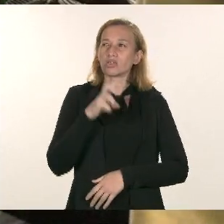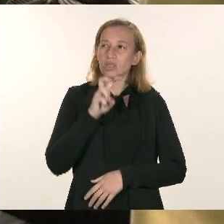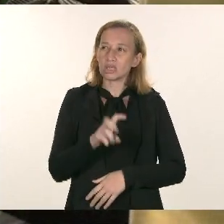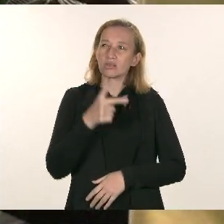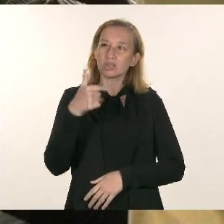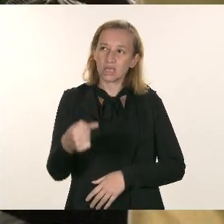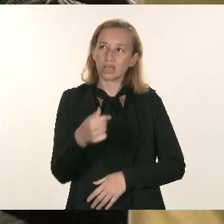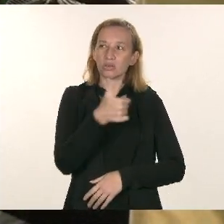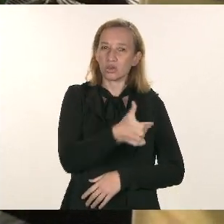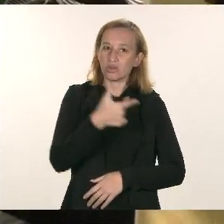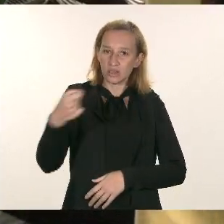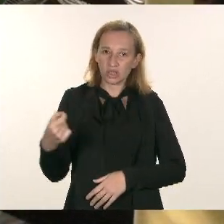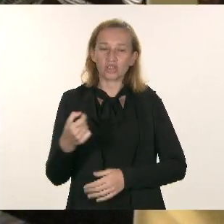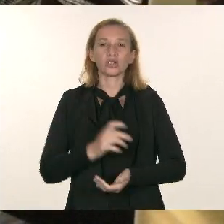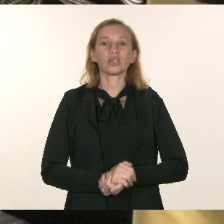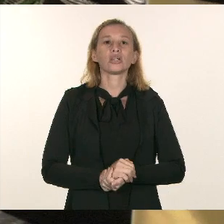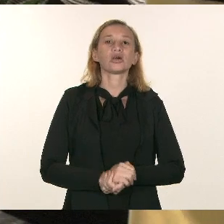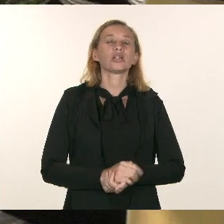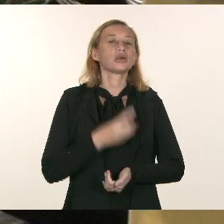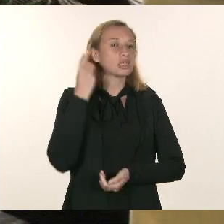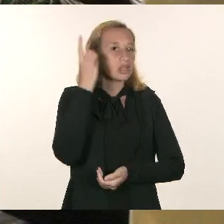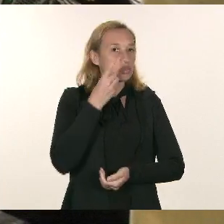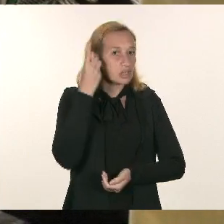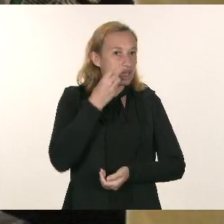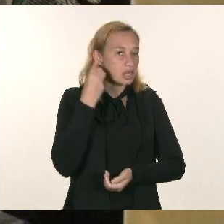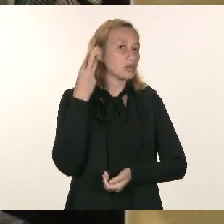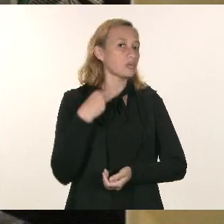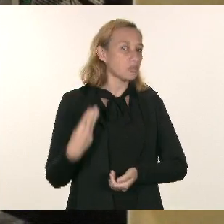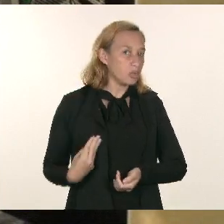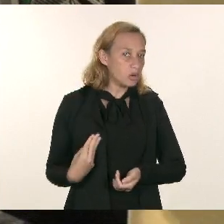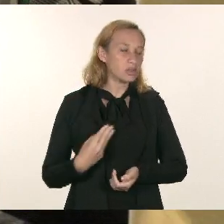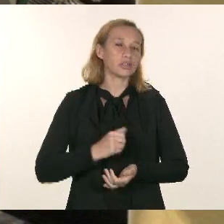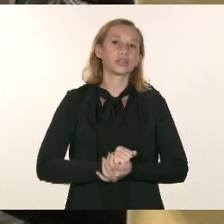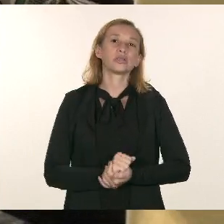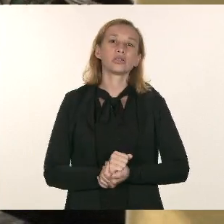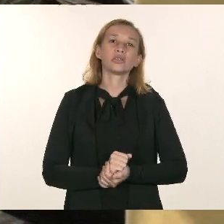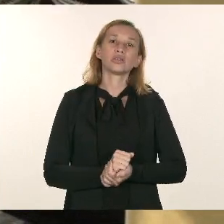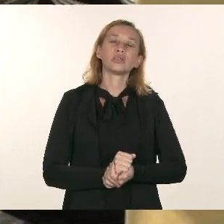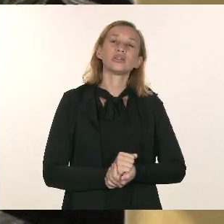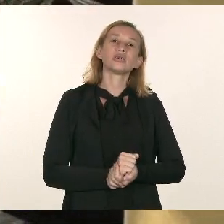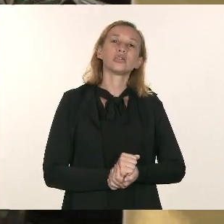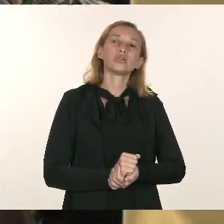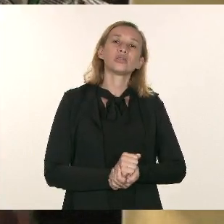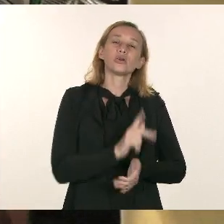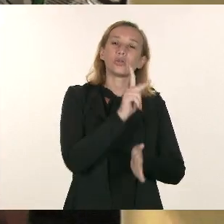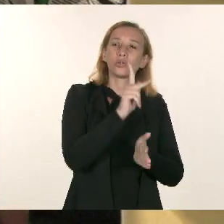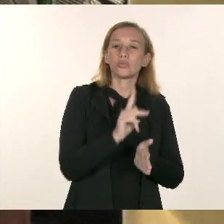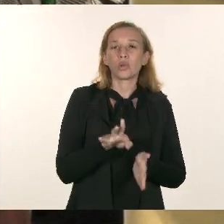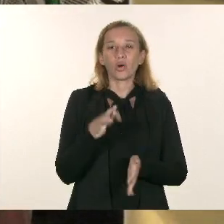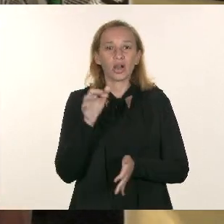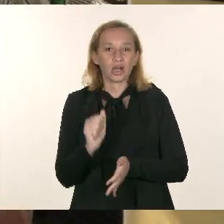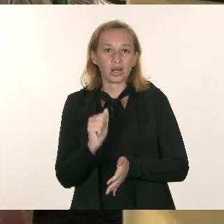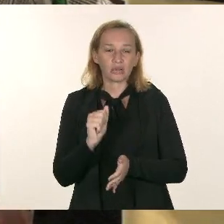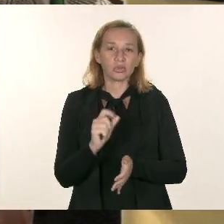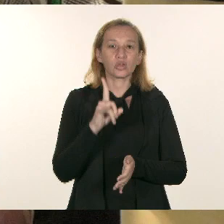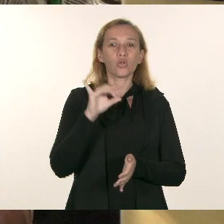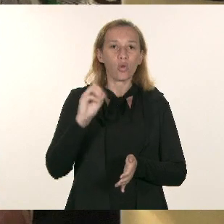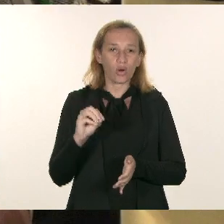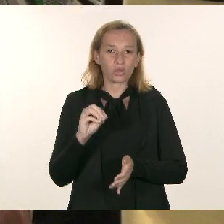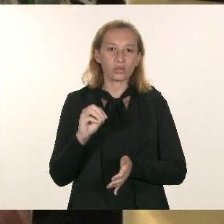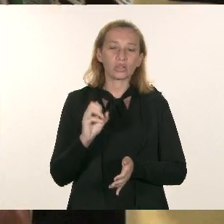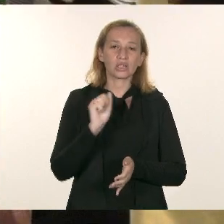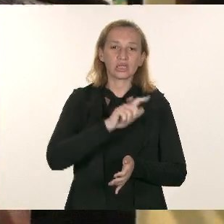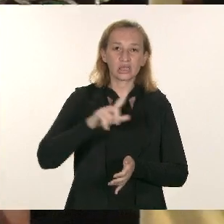3457 de 2020, de autoria da deputada Mônica Francisco, que institui o Programa de Cooperação e o Código Sinal